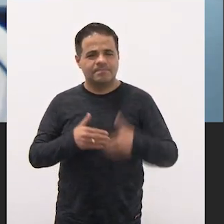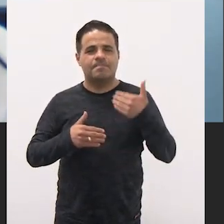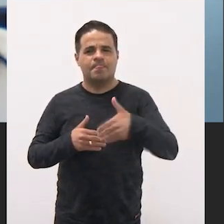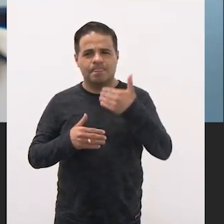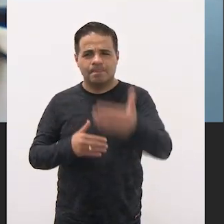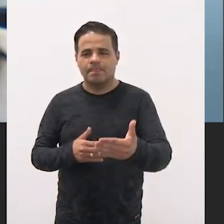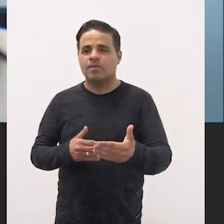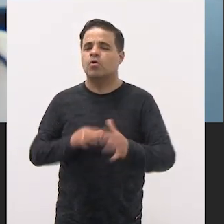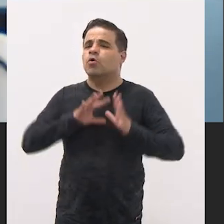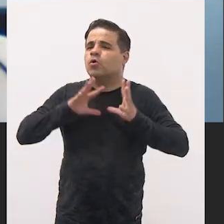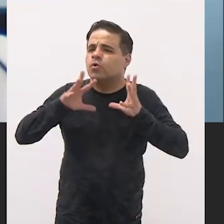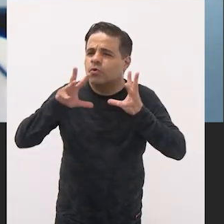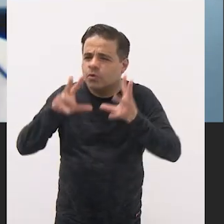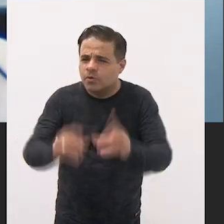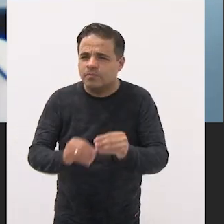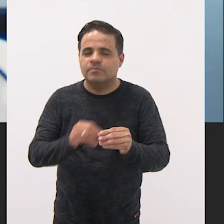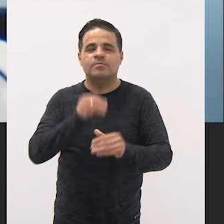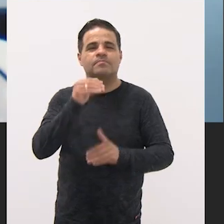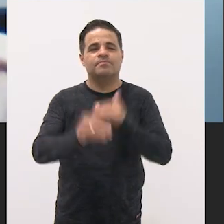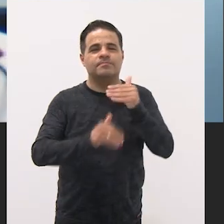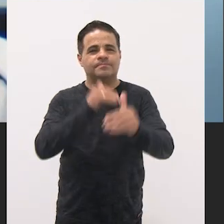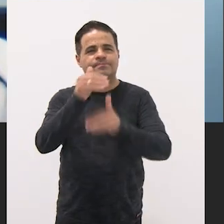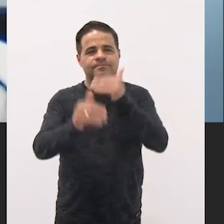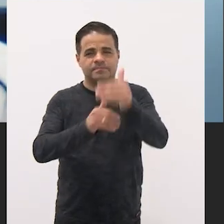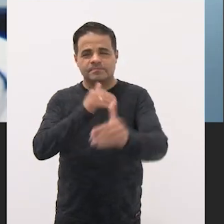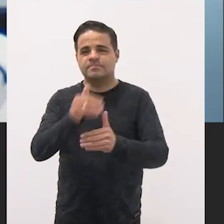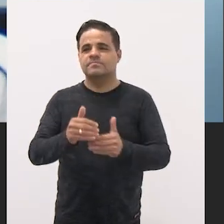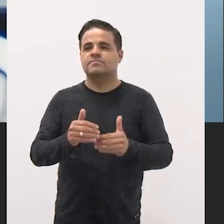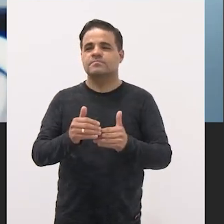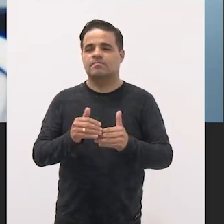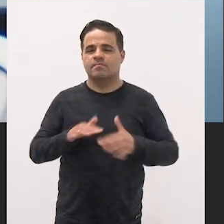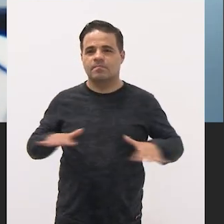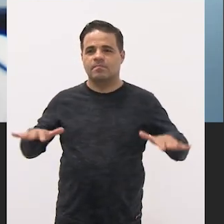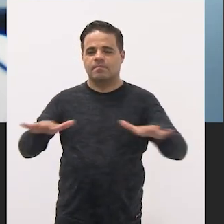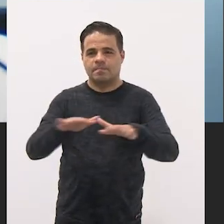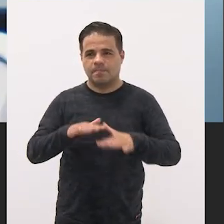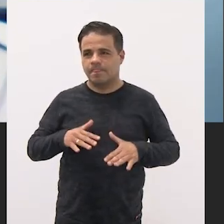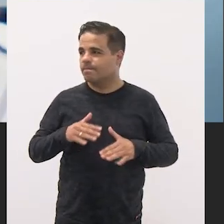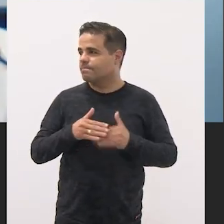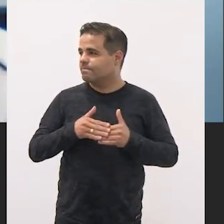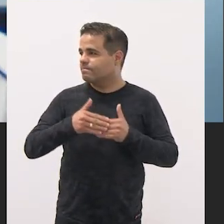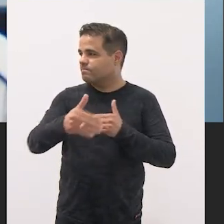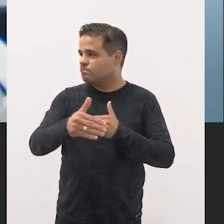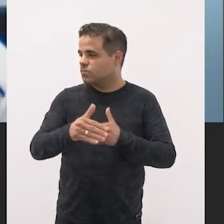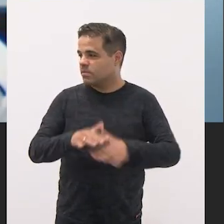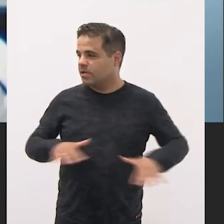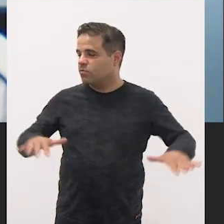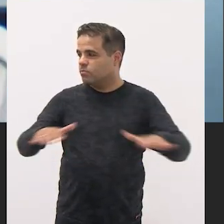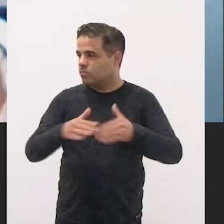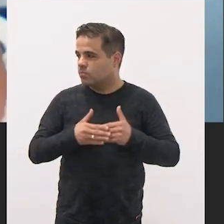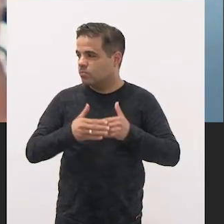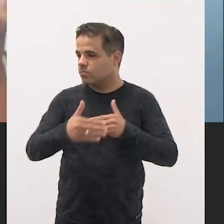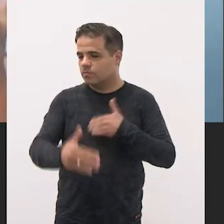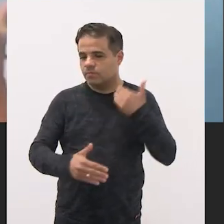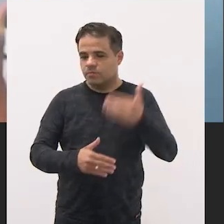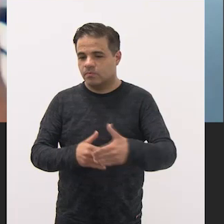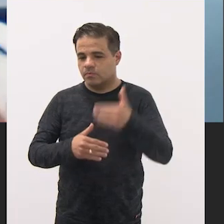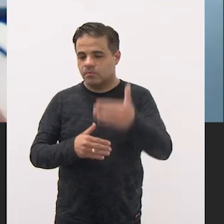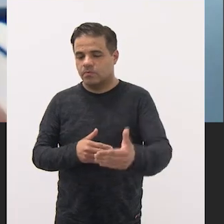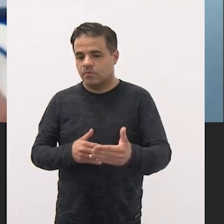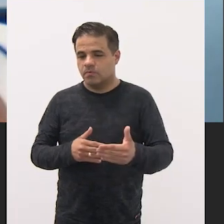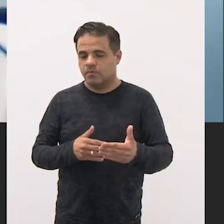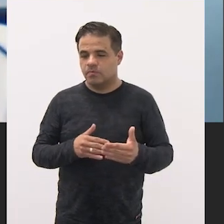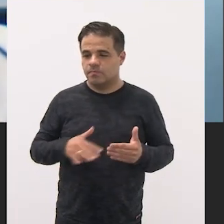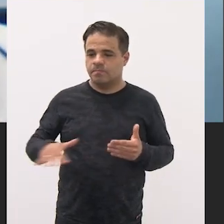Então, foi todo um processo. Eu falei, você tem um filho que está se formando, ele só tem você de mãe, como é que você não